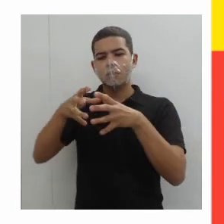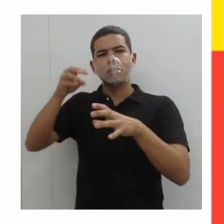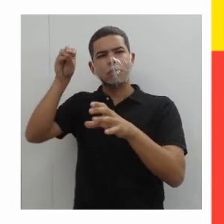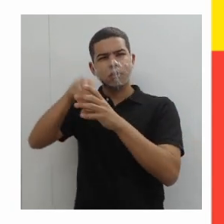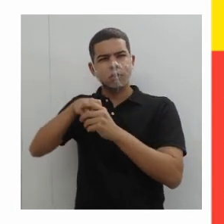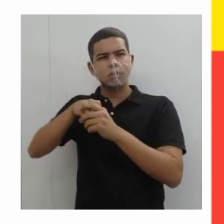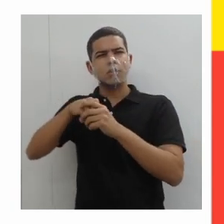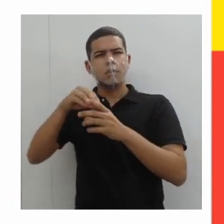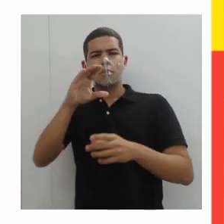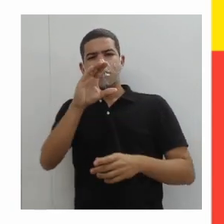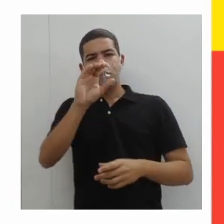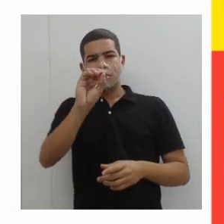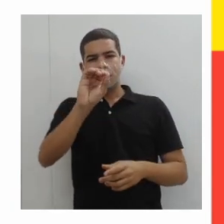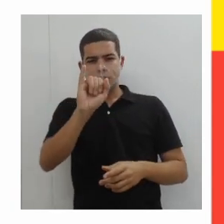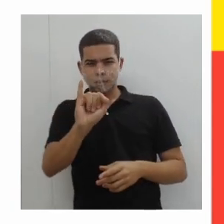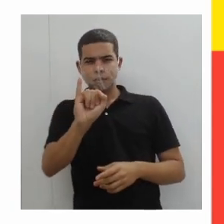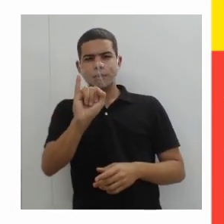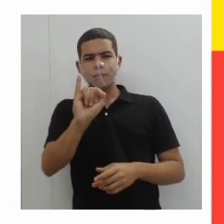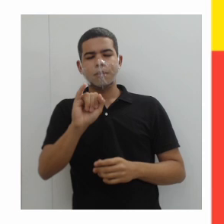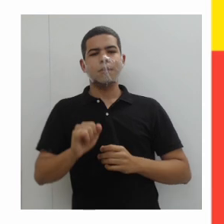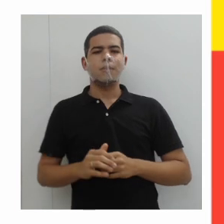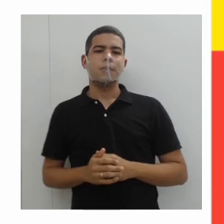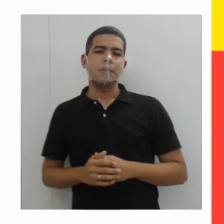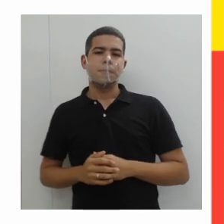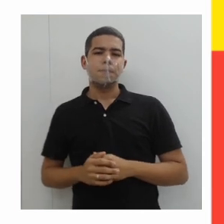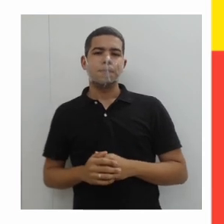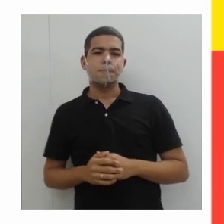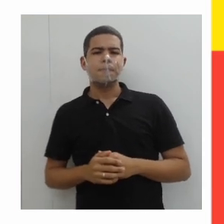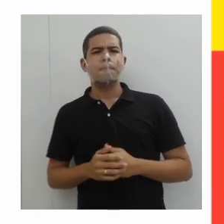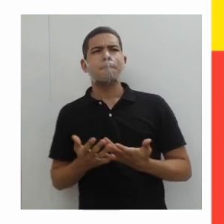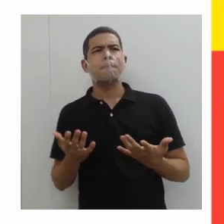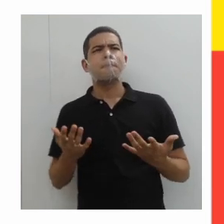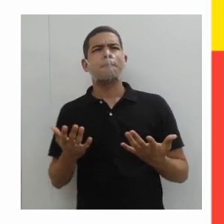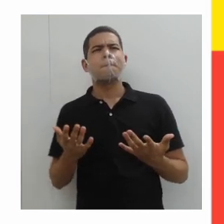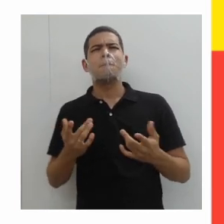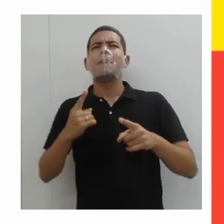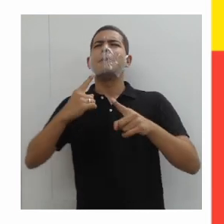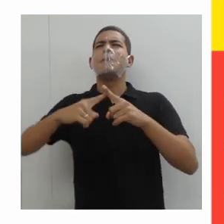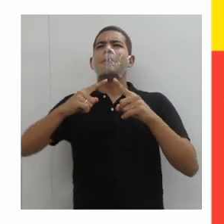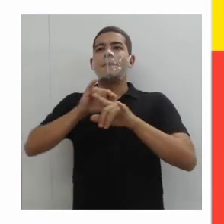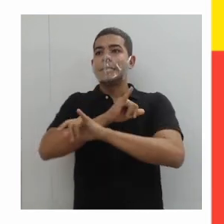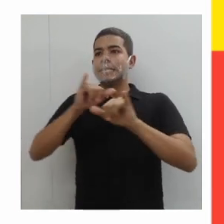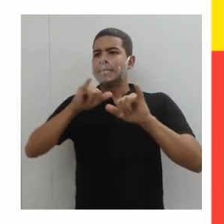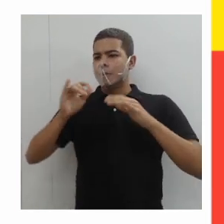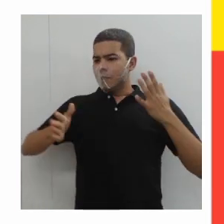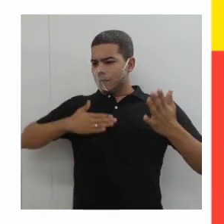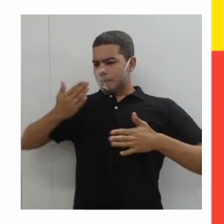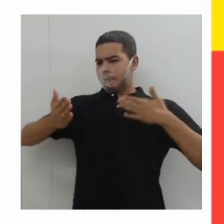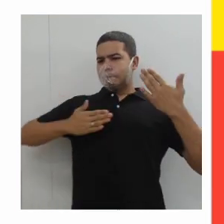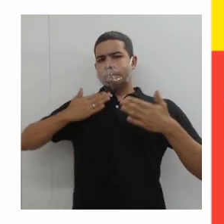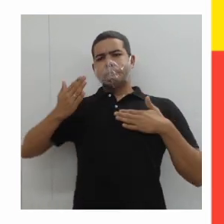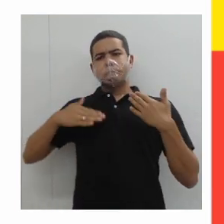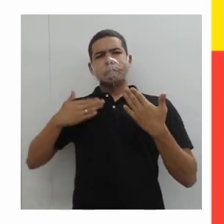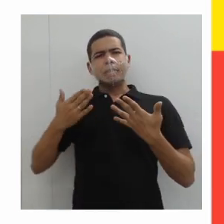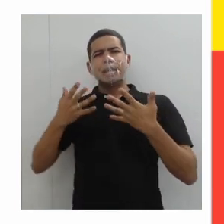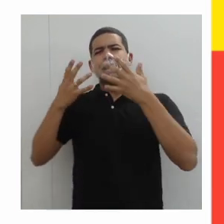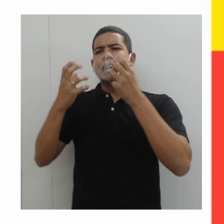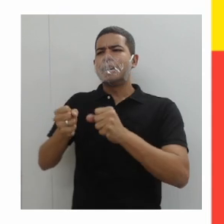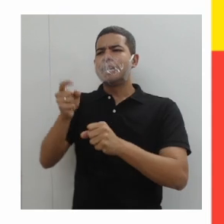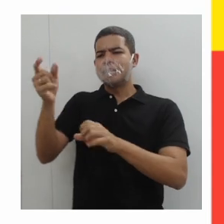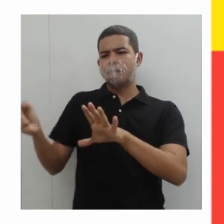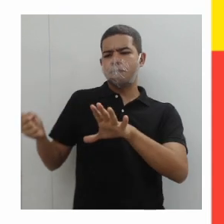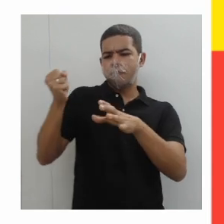Comitê Olímpico Internacional, que a gente chama de COI. Mas por que causou tanta polêmica a aceitação da